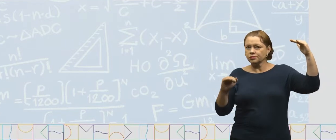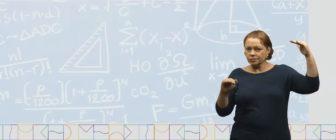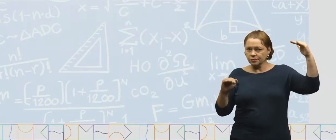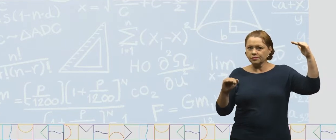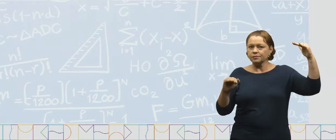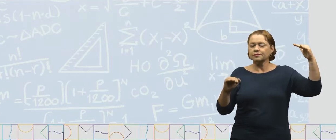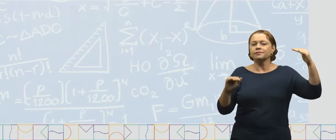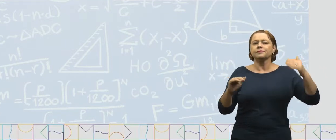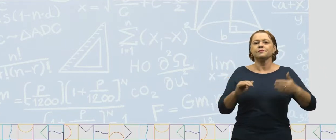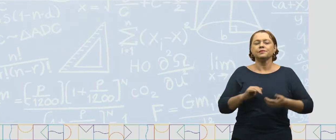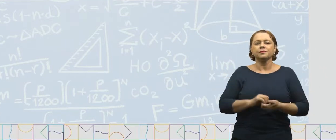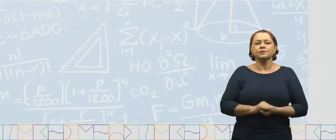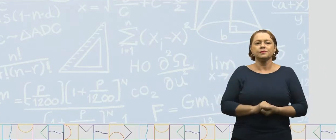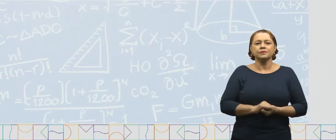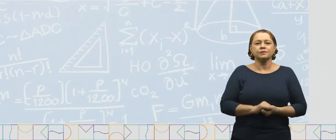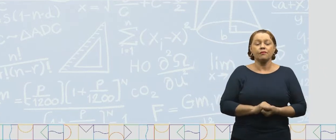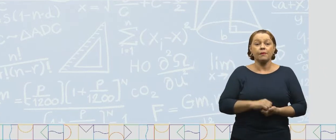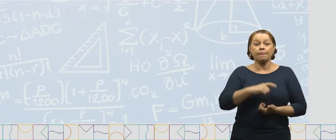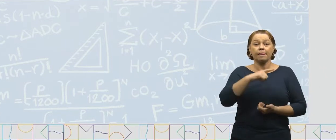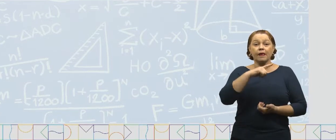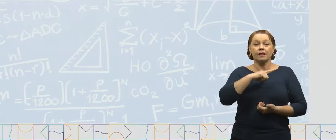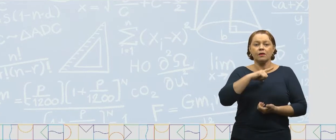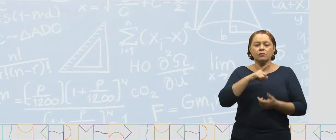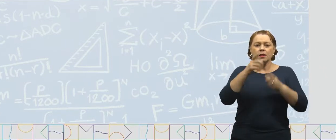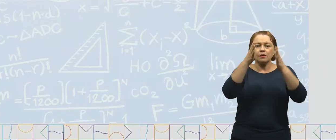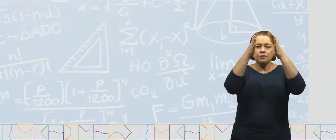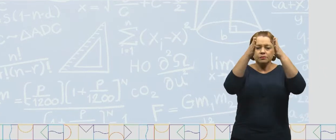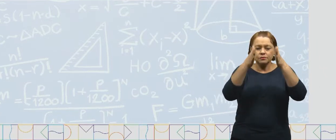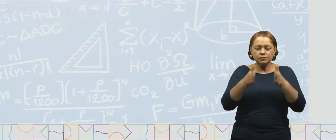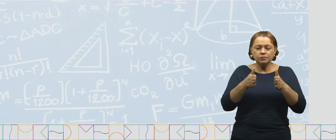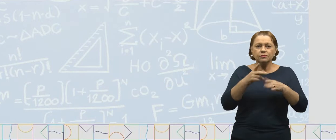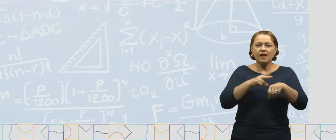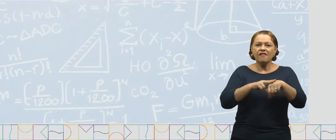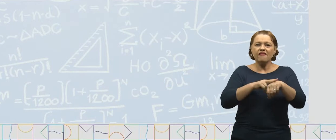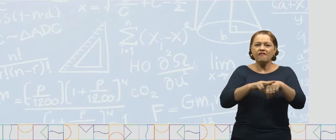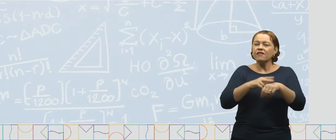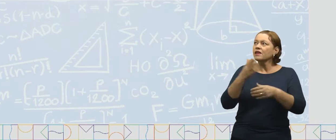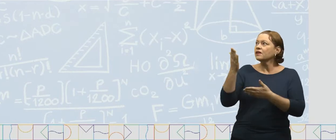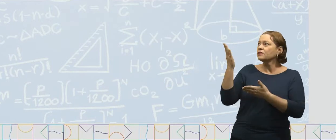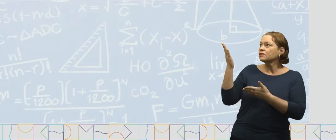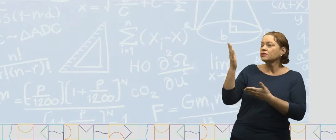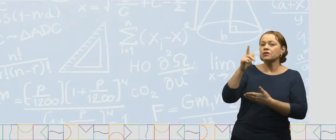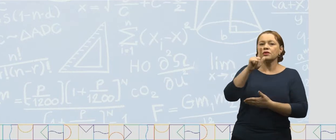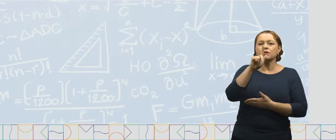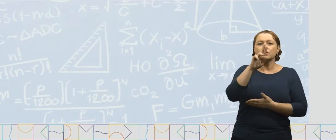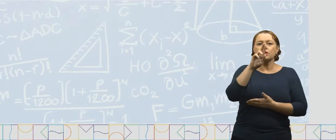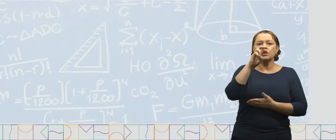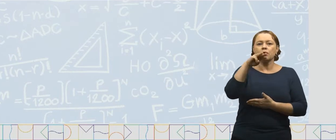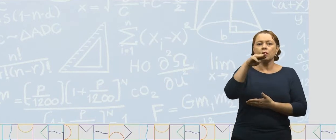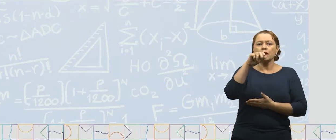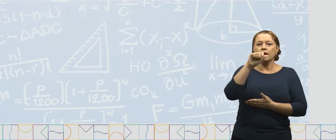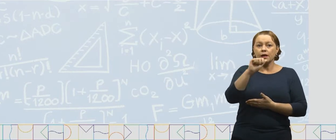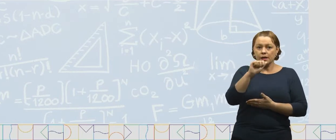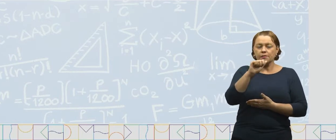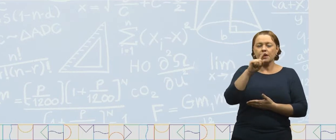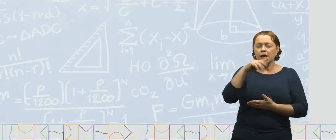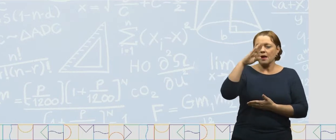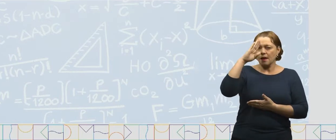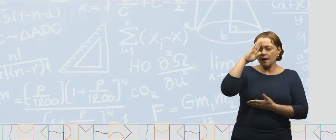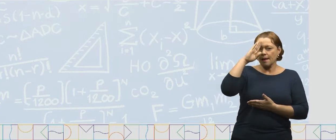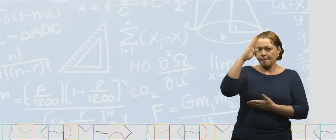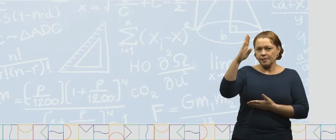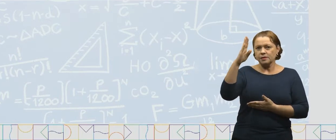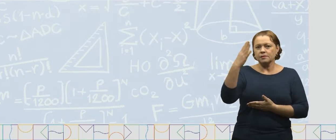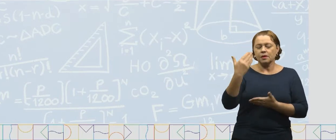para diminuir. Temos ao centro o grama, a unidade de massa principal, de